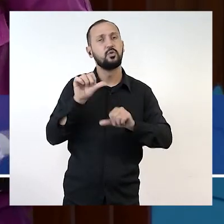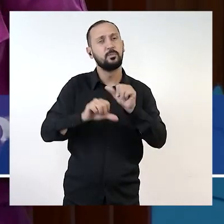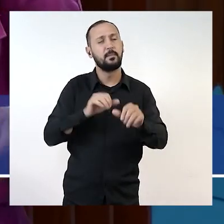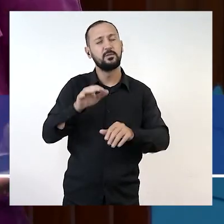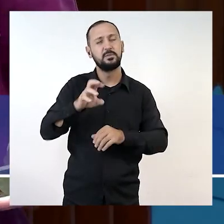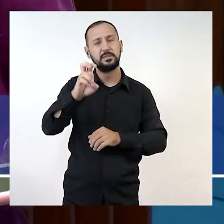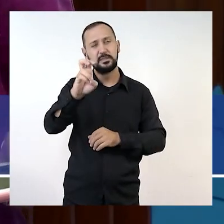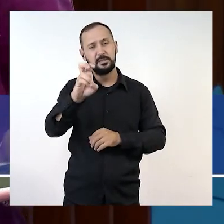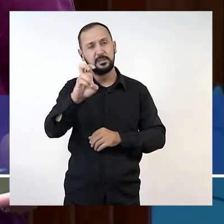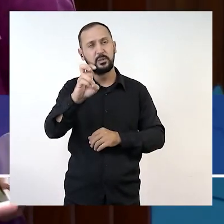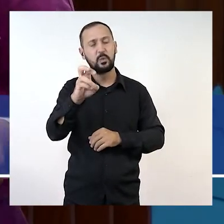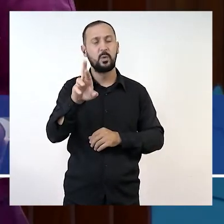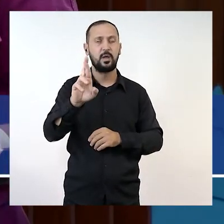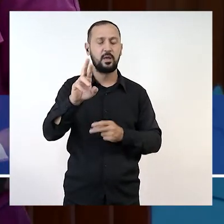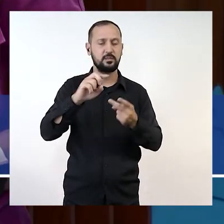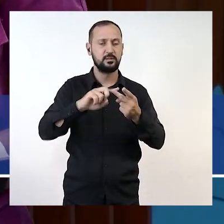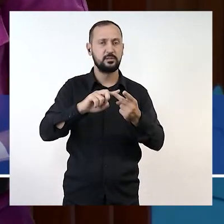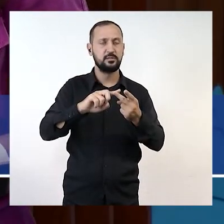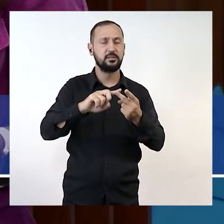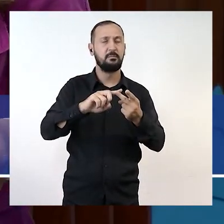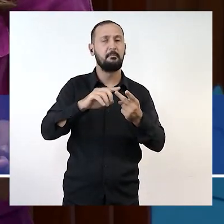pedágio varia entre R$